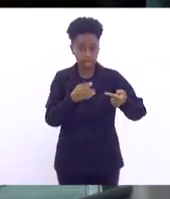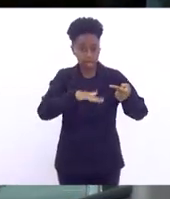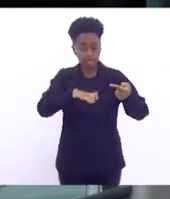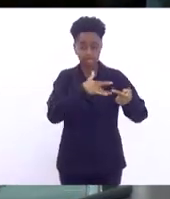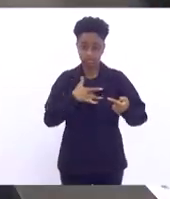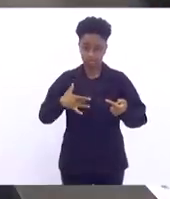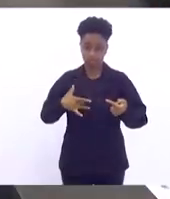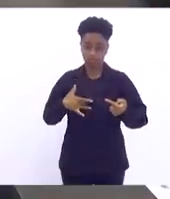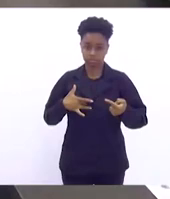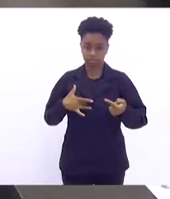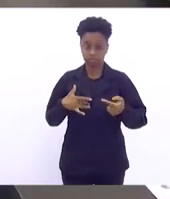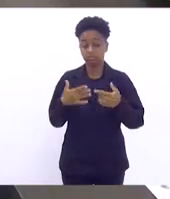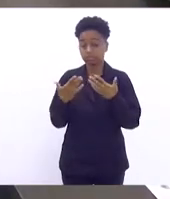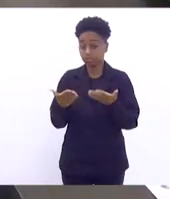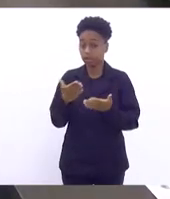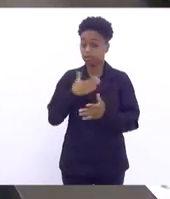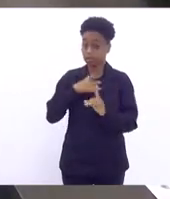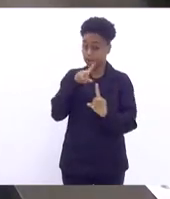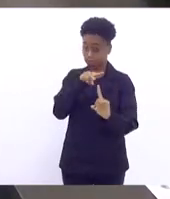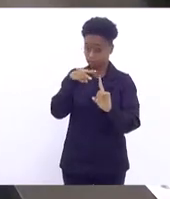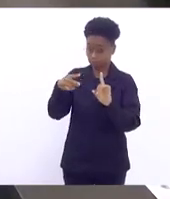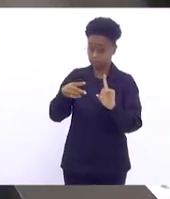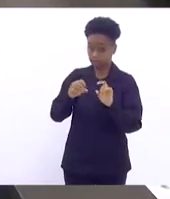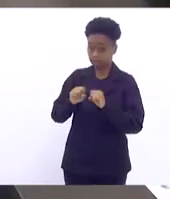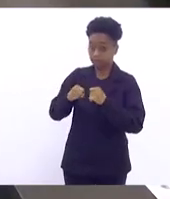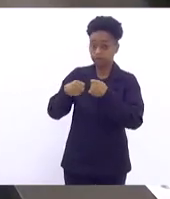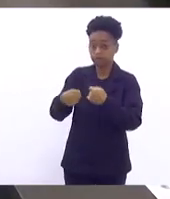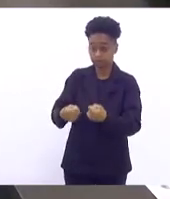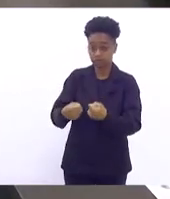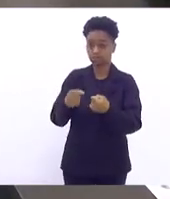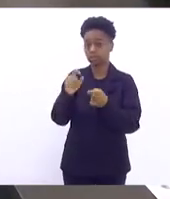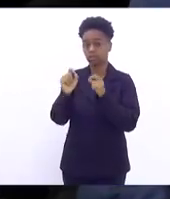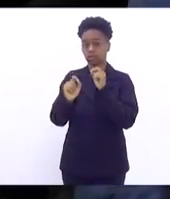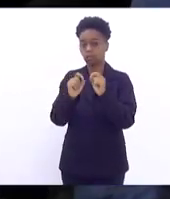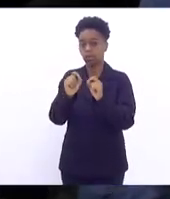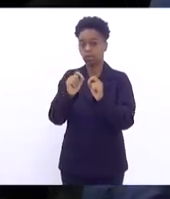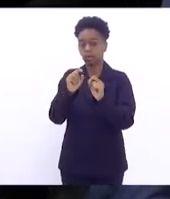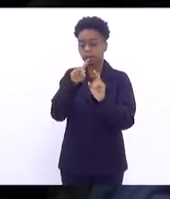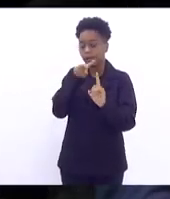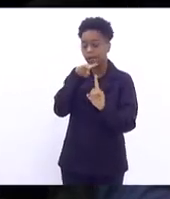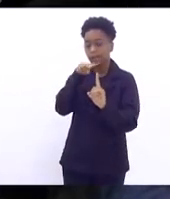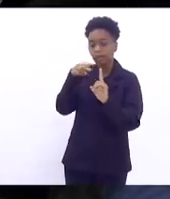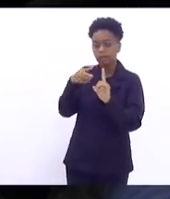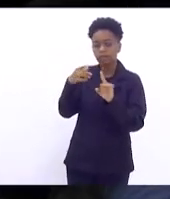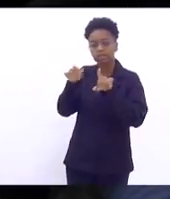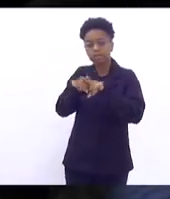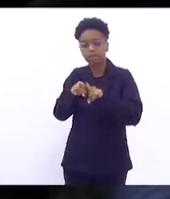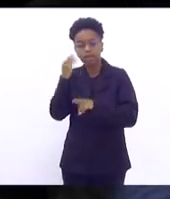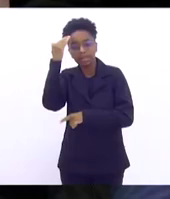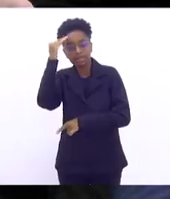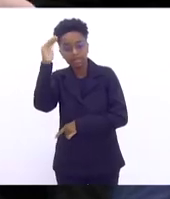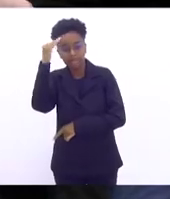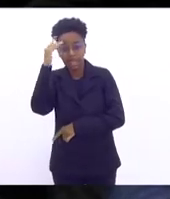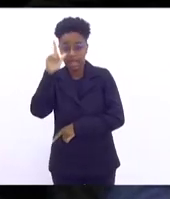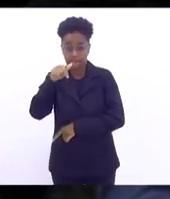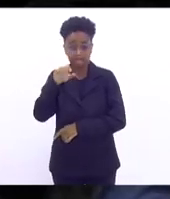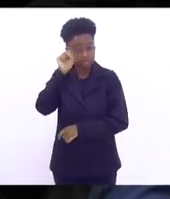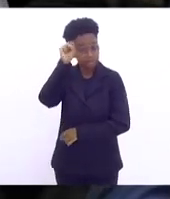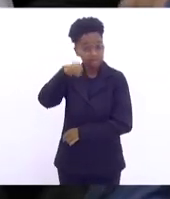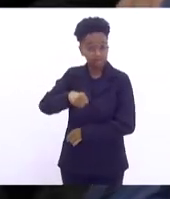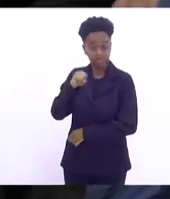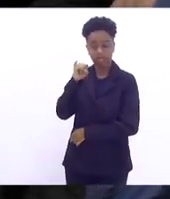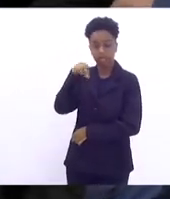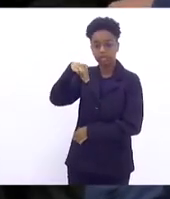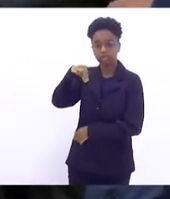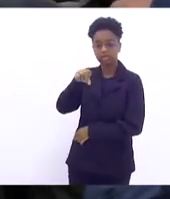é isso Então essa é a minha perspectiva de defesa no que tange a concepção e o entendimento de que é sim uma Instância essa